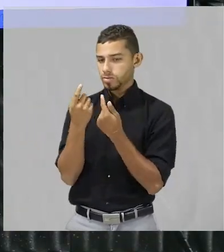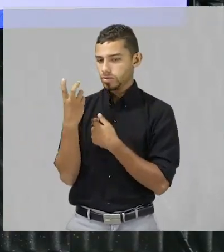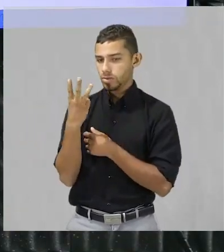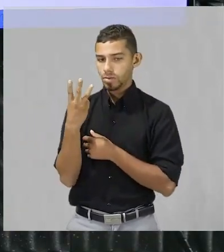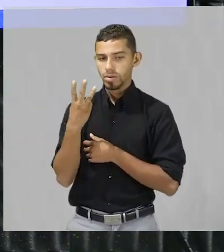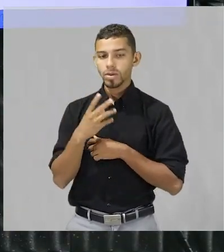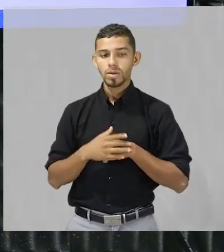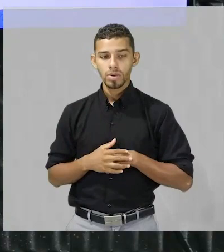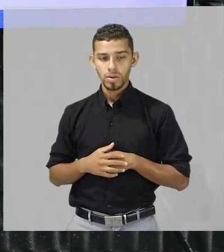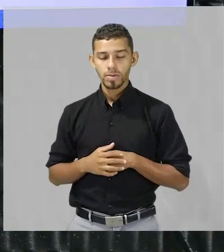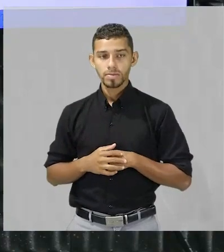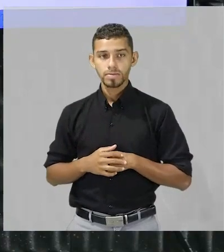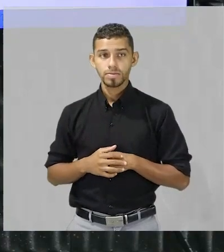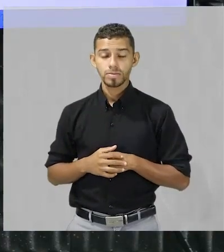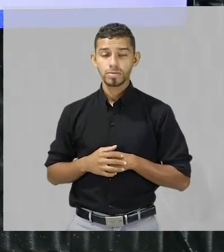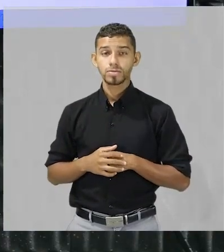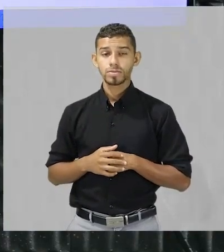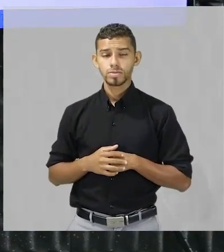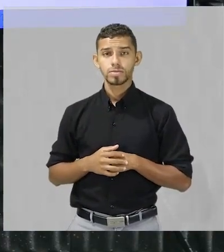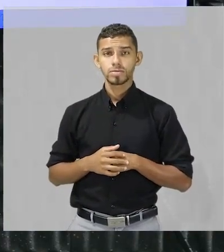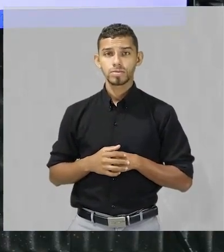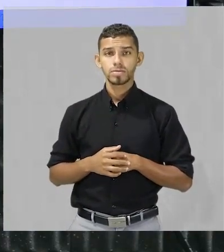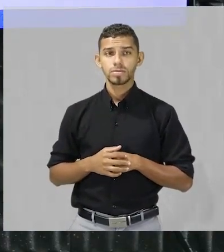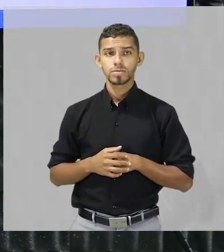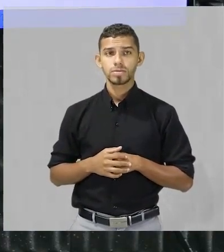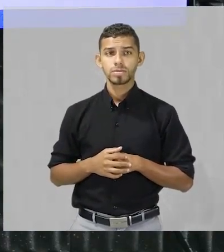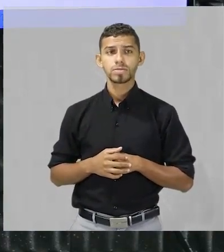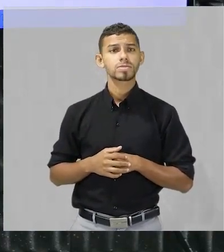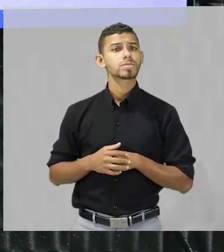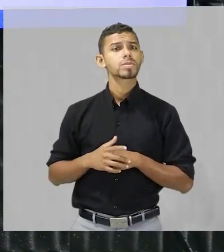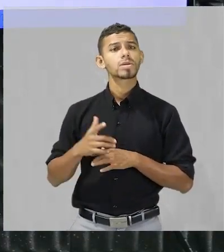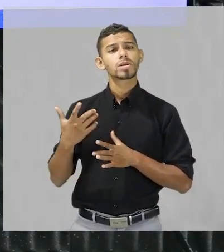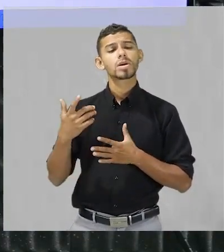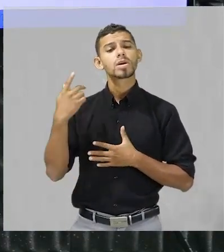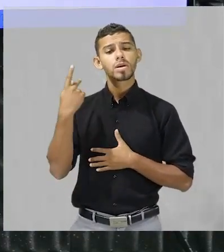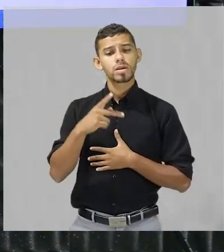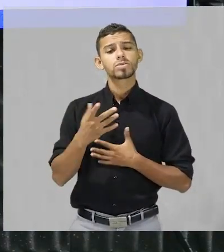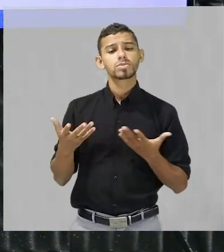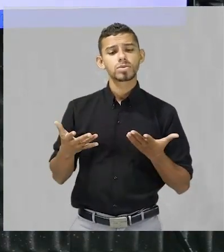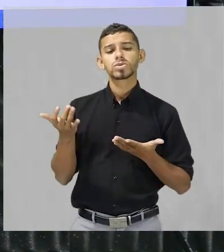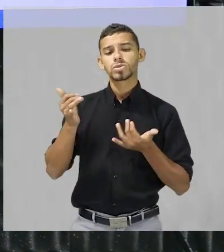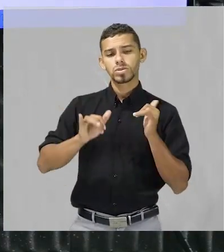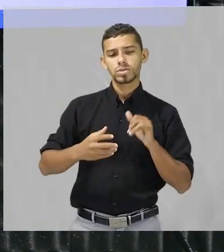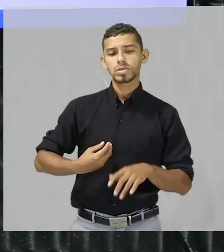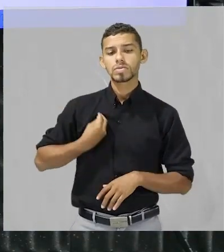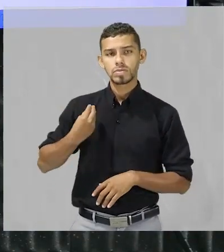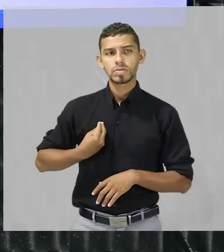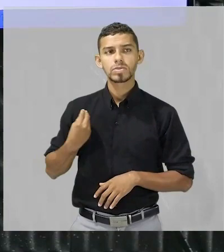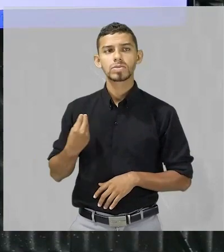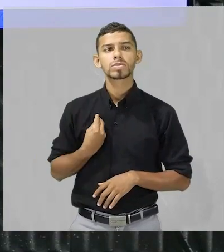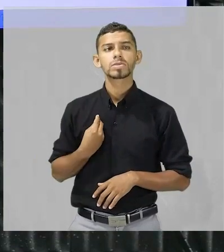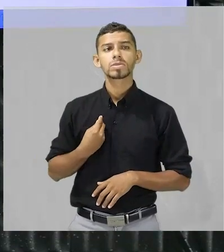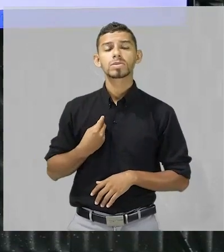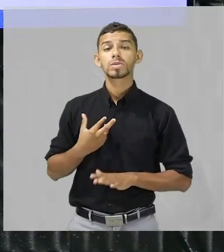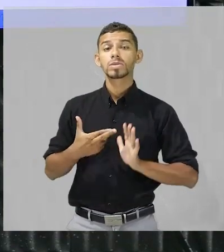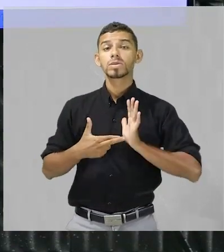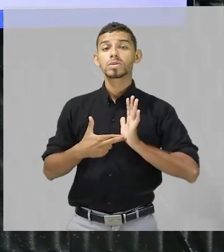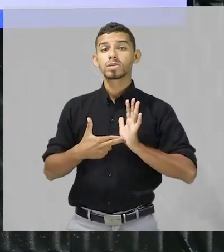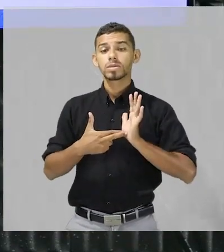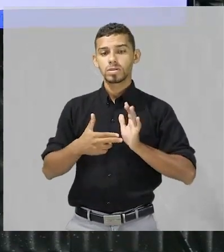hidroxilas. Turma, a função química presente no produto que representa